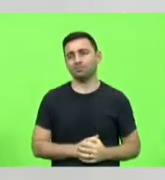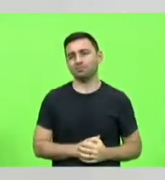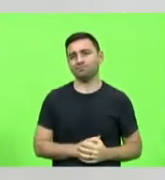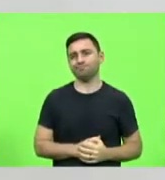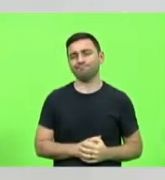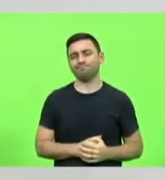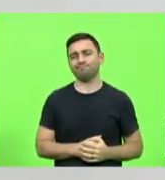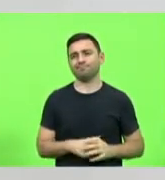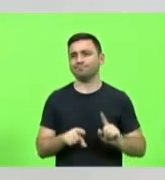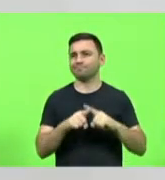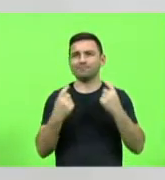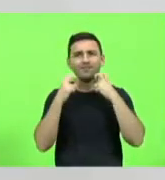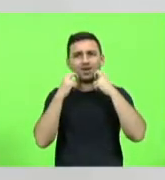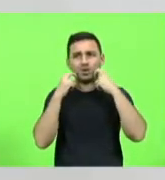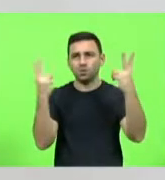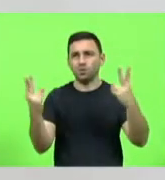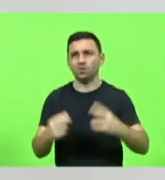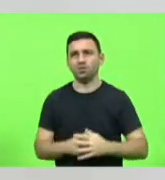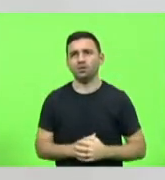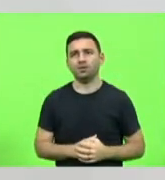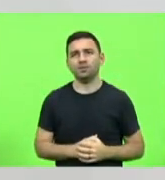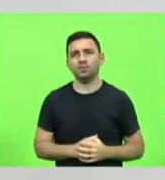Vergonha.